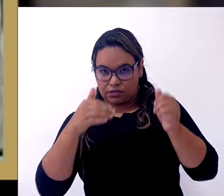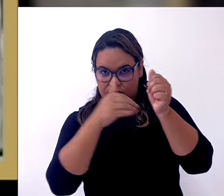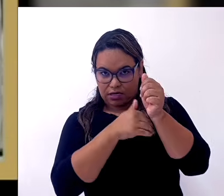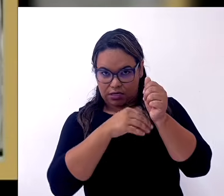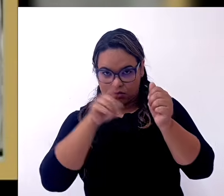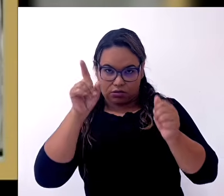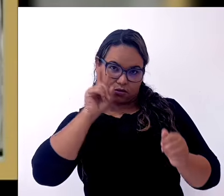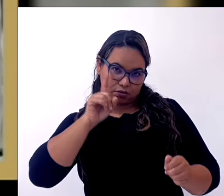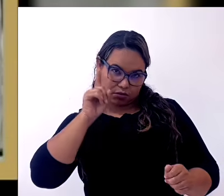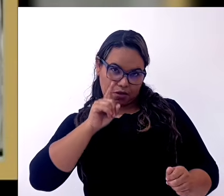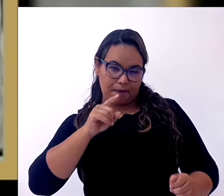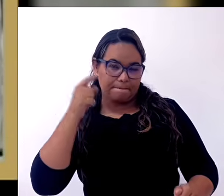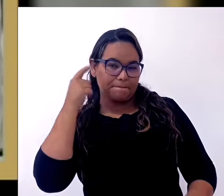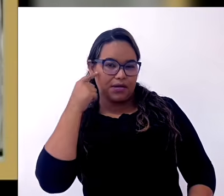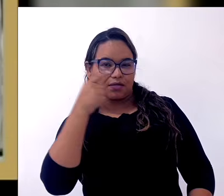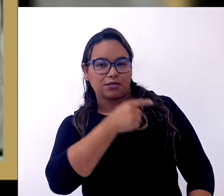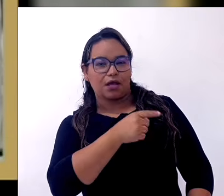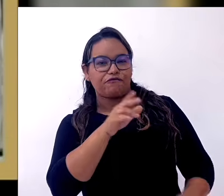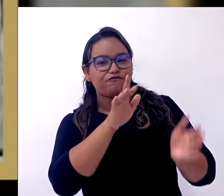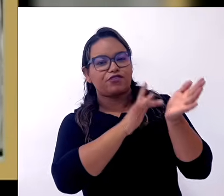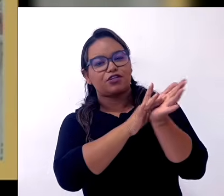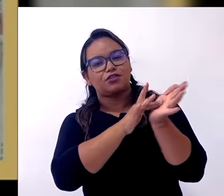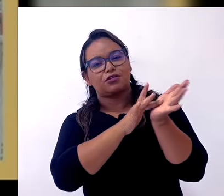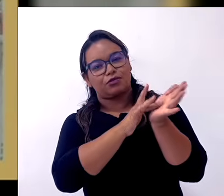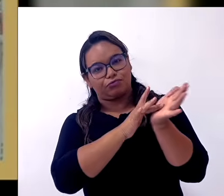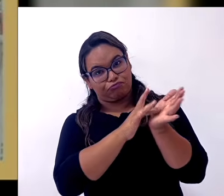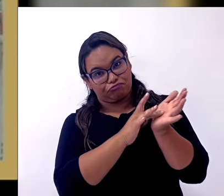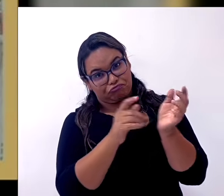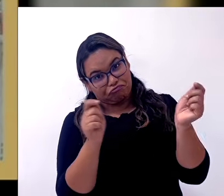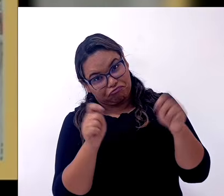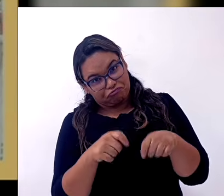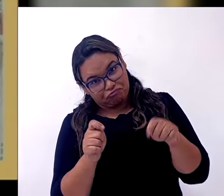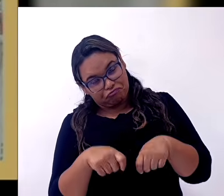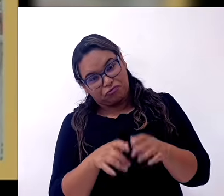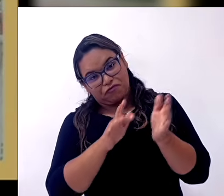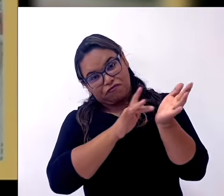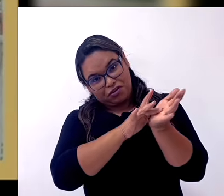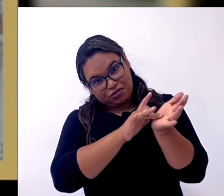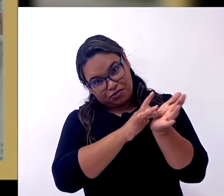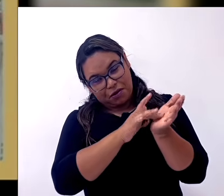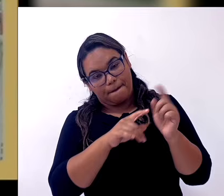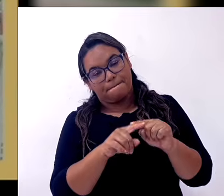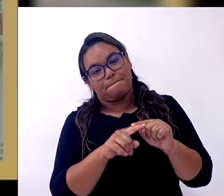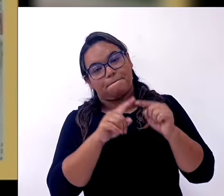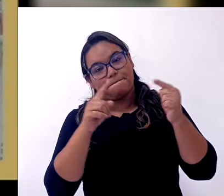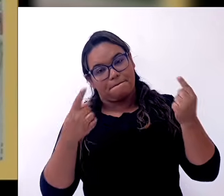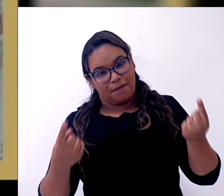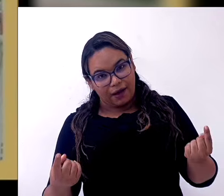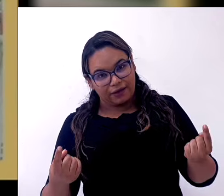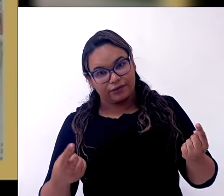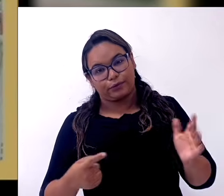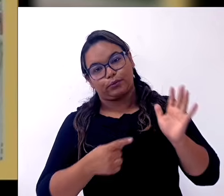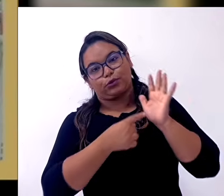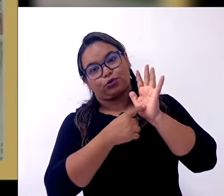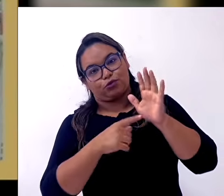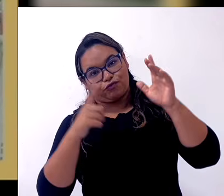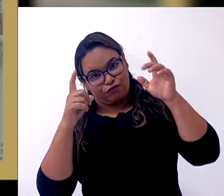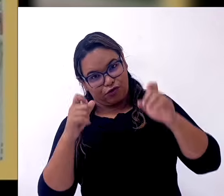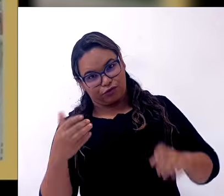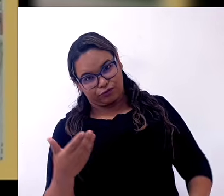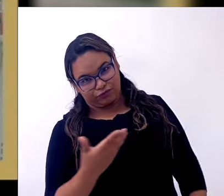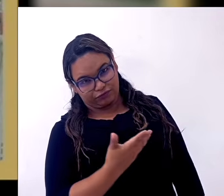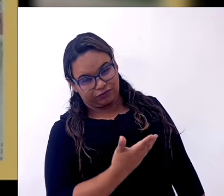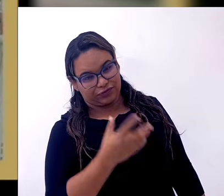dizem que finalmente encontraram um esconderijo de Saddam Hussein, um lugar muito desprezível. Então eles prendem o